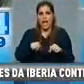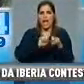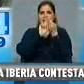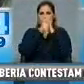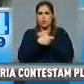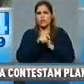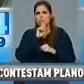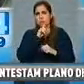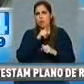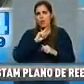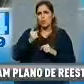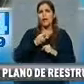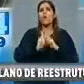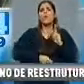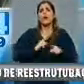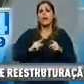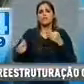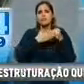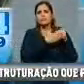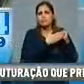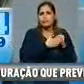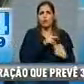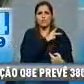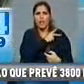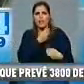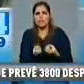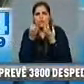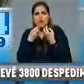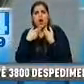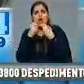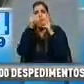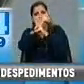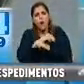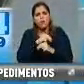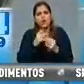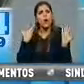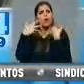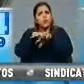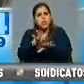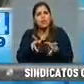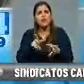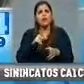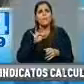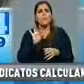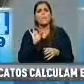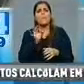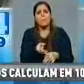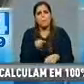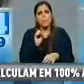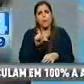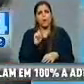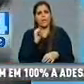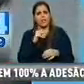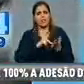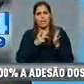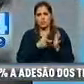implicar o quê? O encerramento de universidades, a abertura de novos polos, a fusão de politécnicos com a universidade, um pouco de tudo isto? Não, o que nós temos que olhar